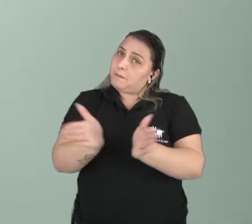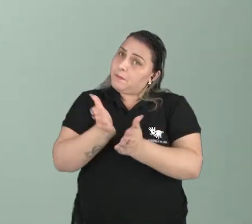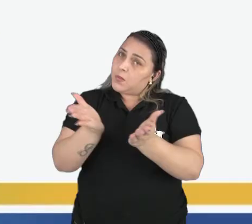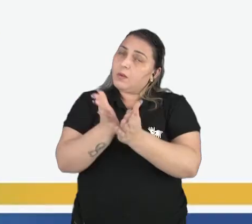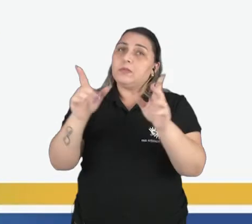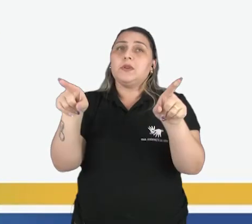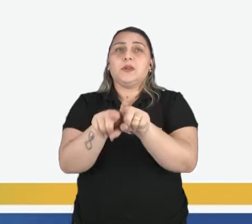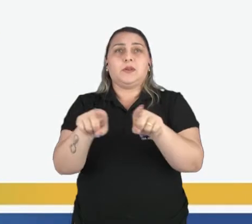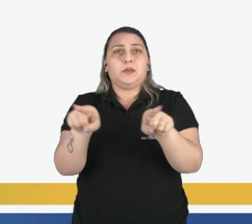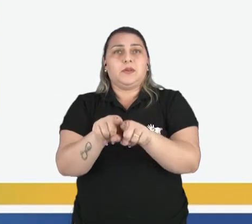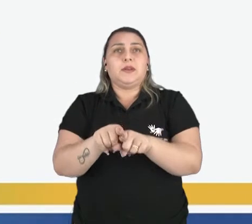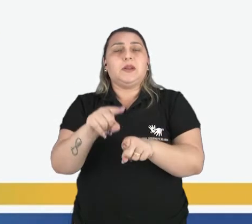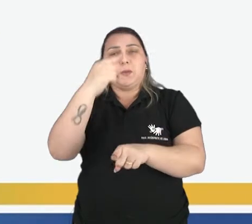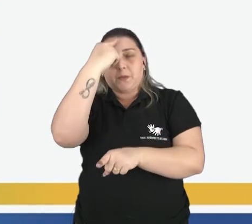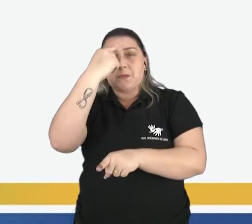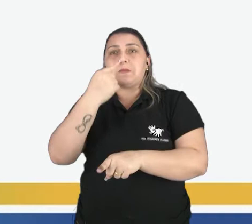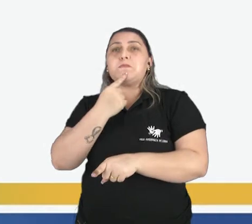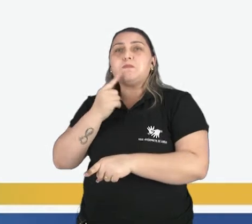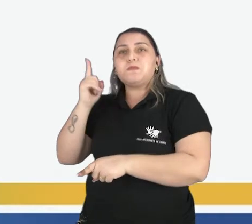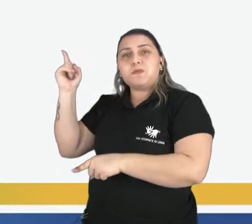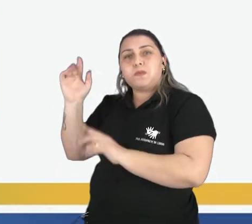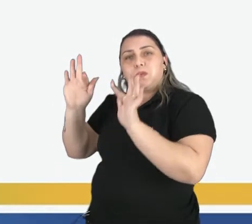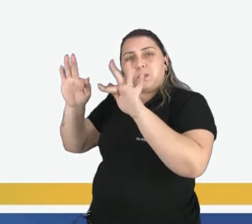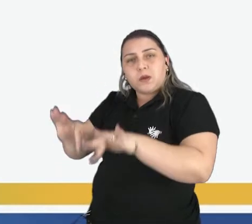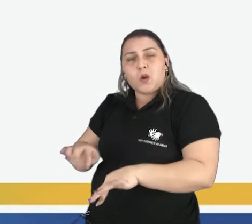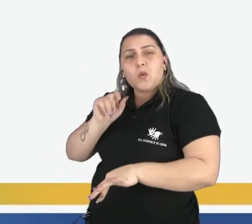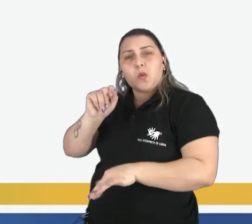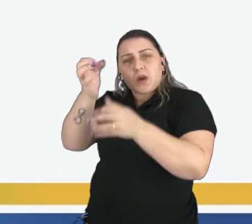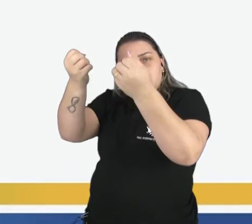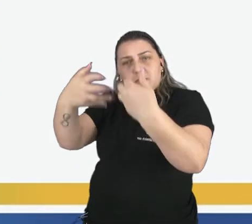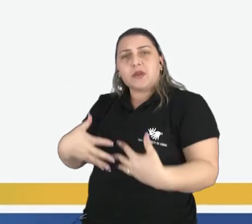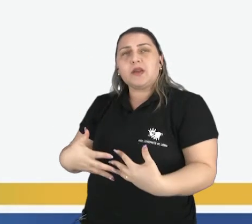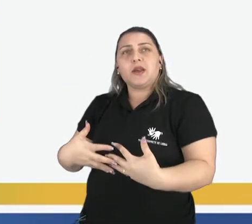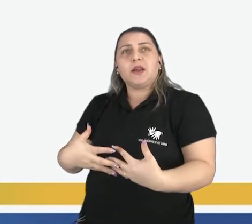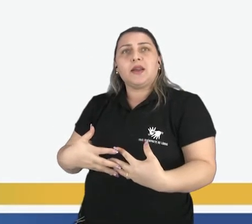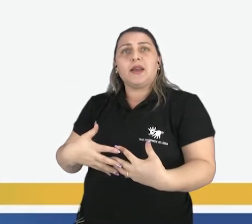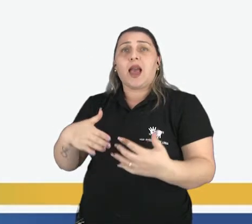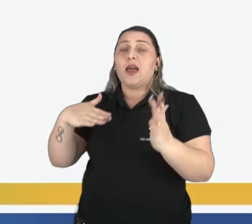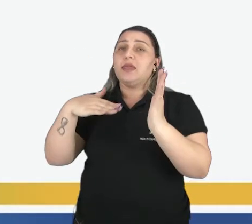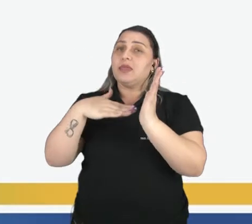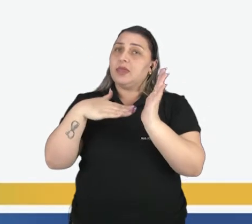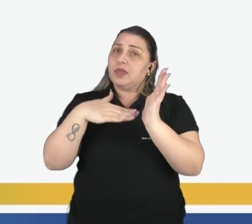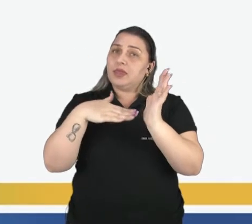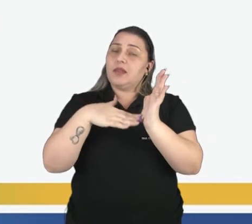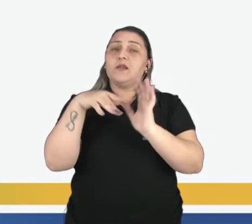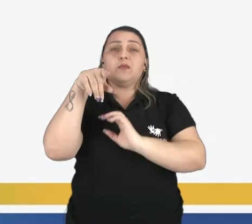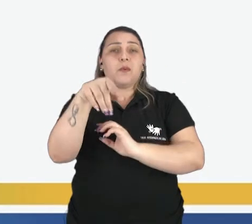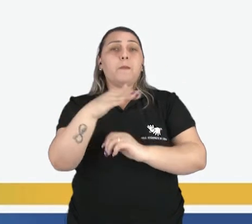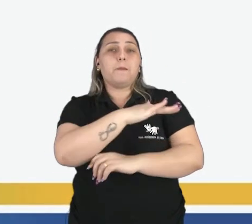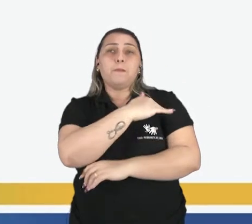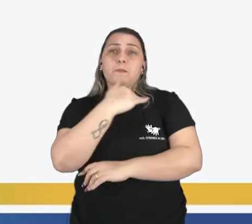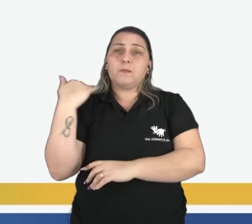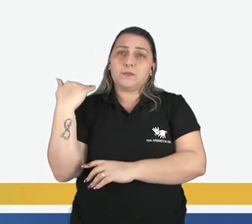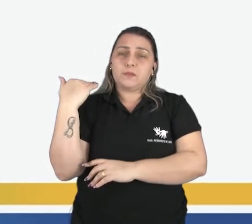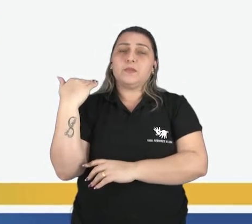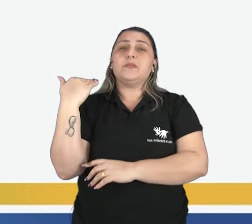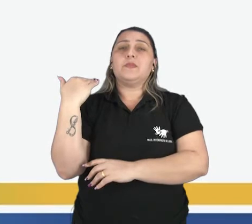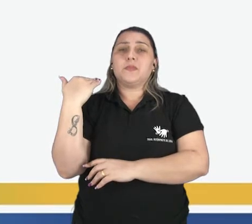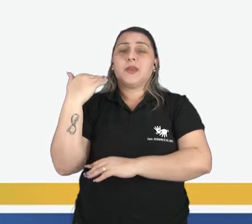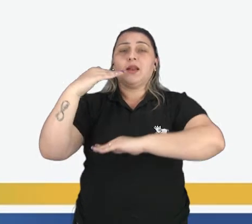aí tem uma ilustração para me finalizar o que eu quis dizer com isso. E aí até mesmo quando morremos,